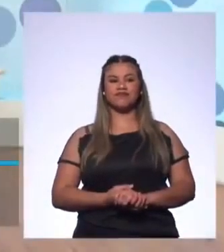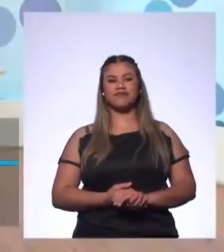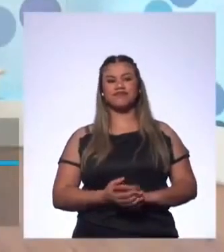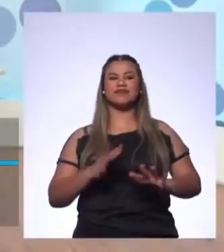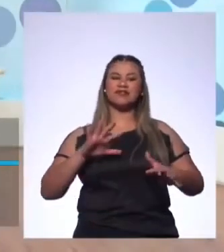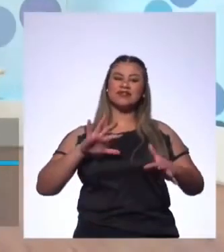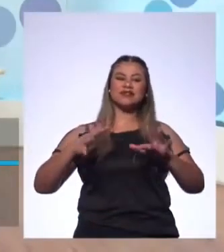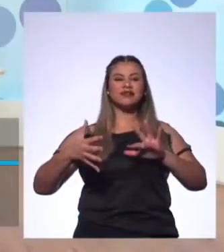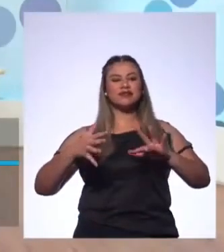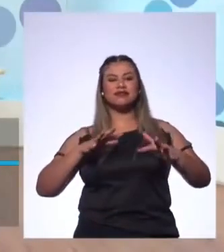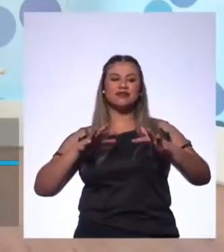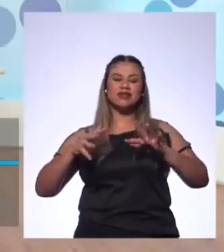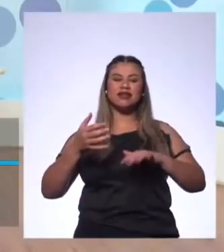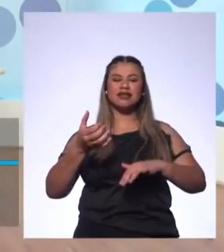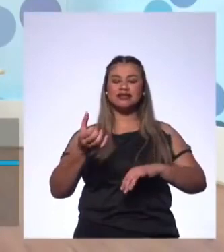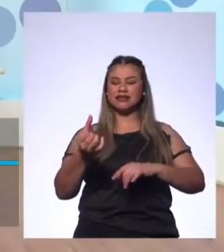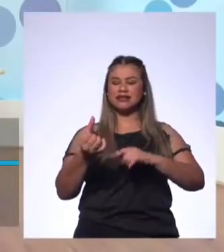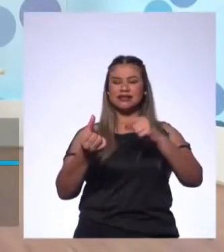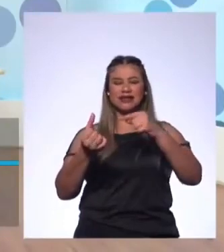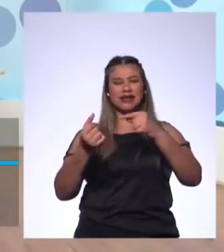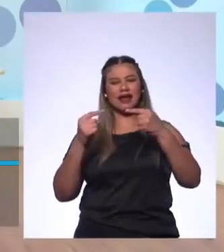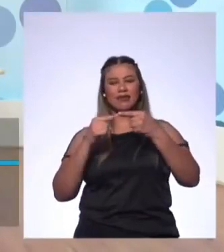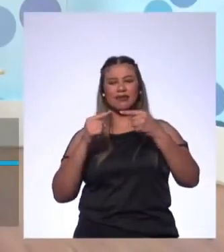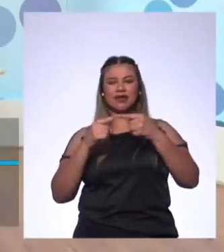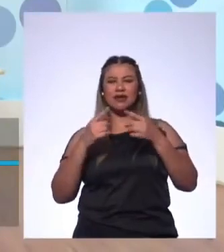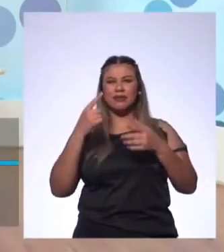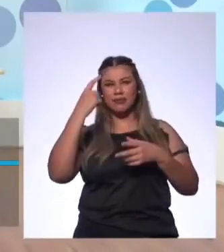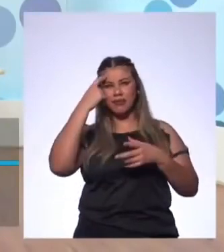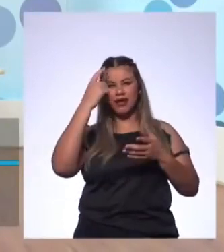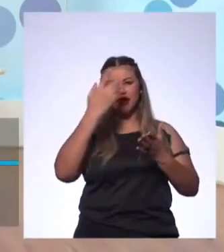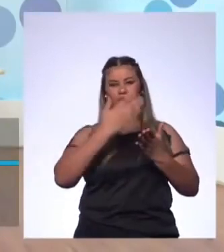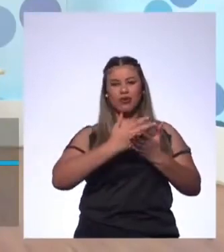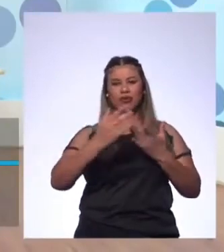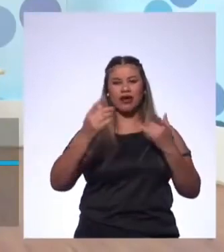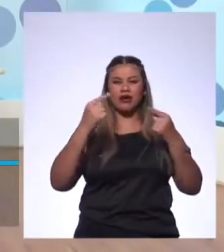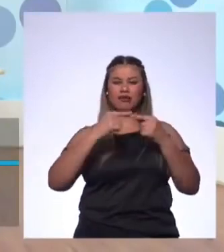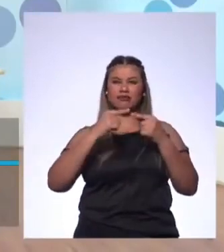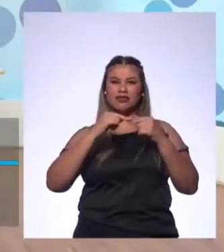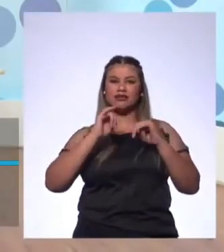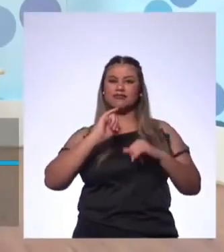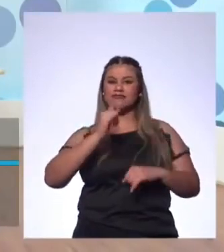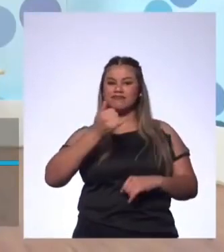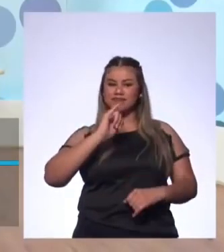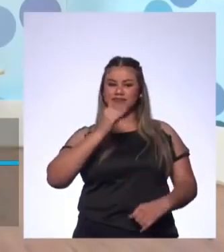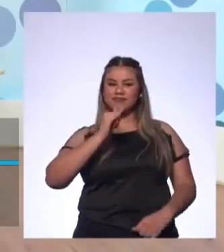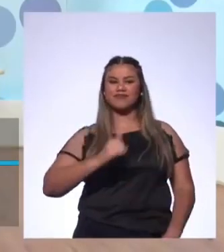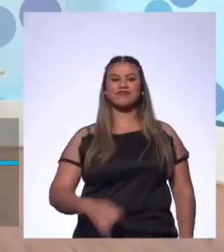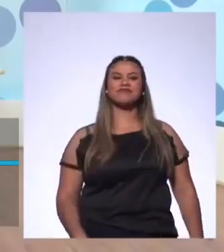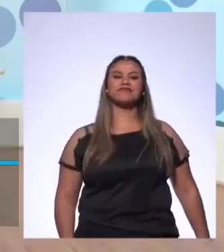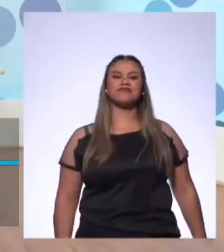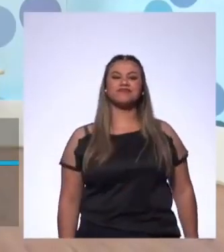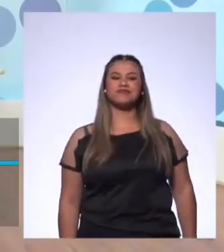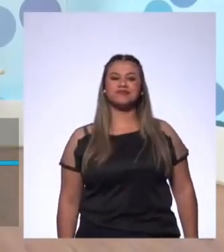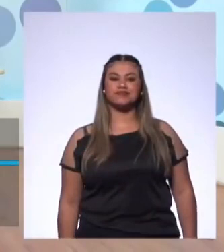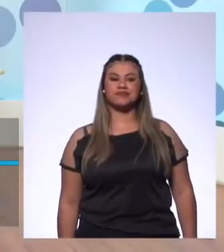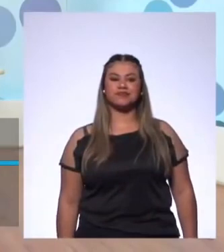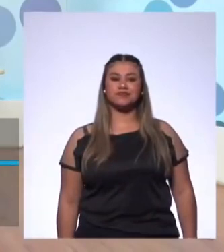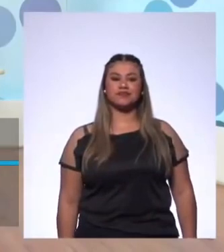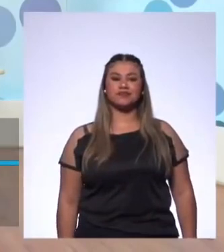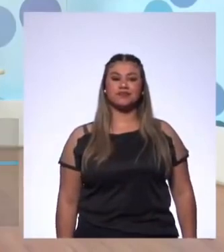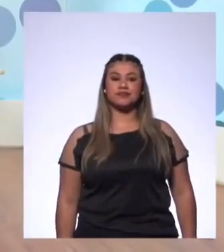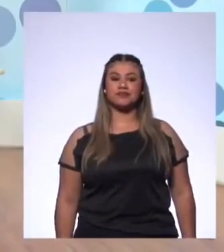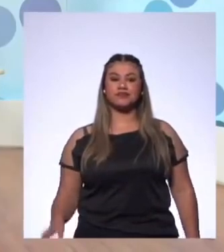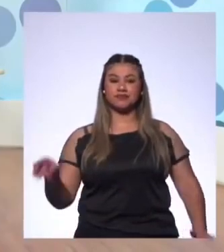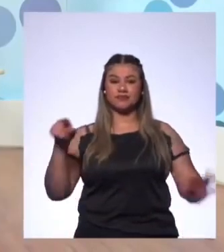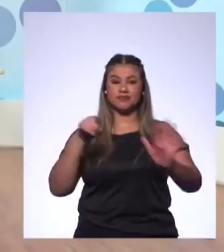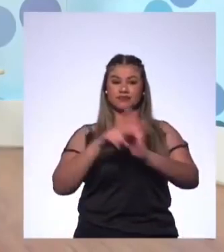ter pensado que aquele começo era um narrador. Isso, né? talvez a contextualização, né? Tá, então vamos lá. A questão